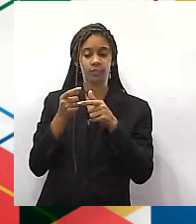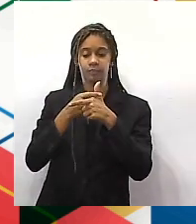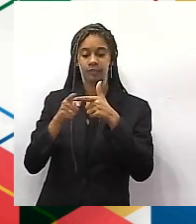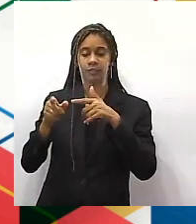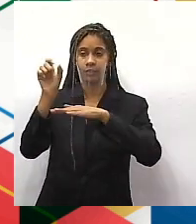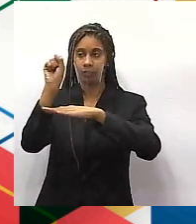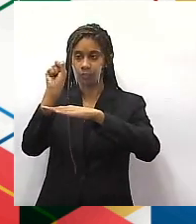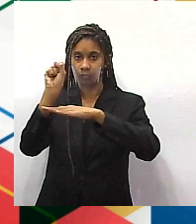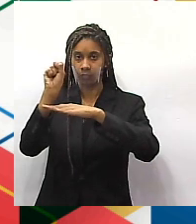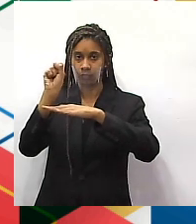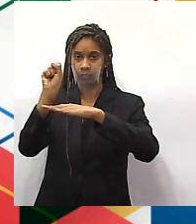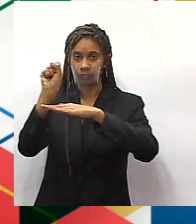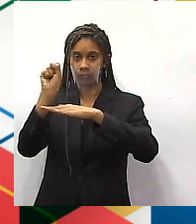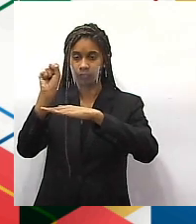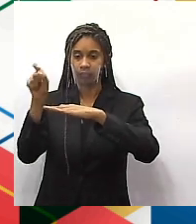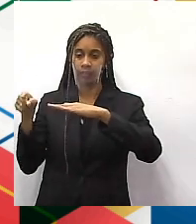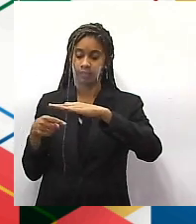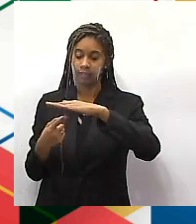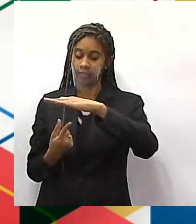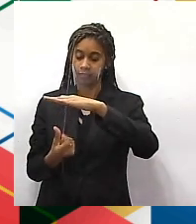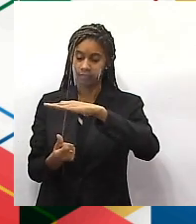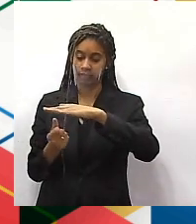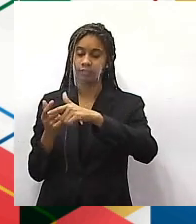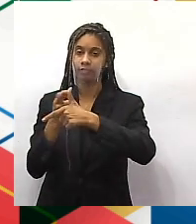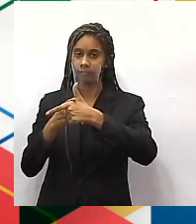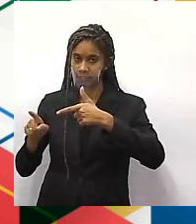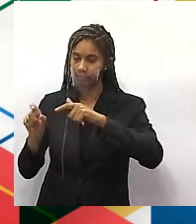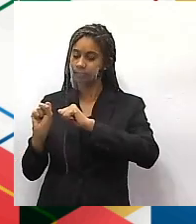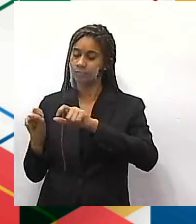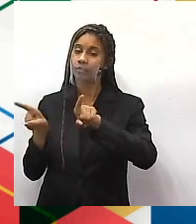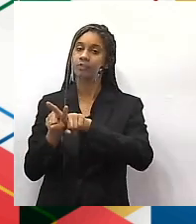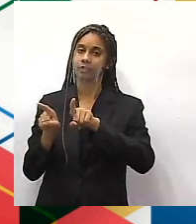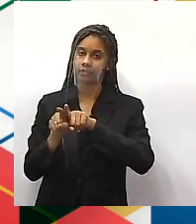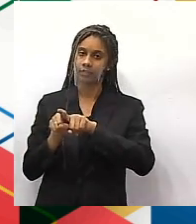Eu posso pegar aqui o 16